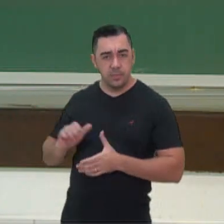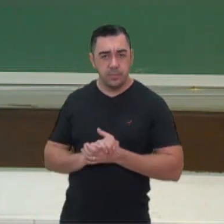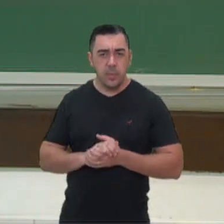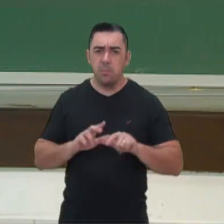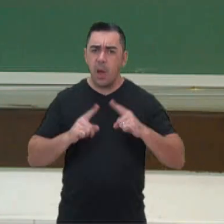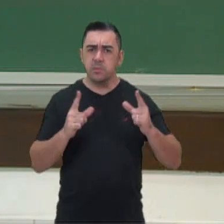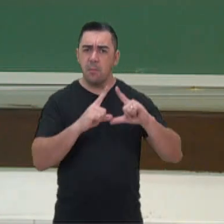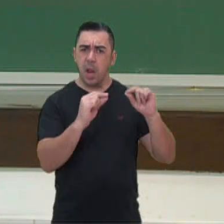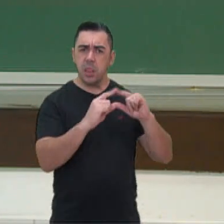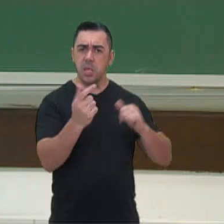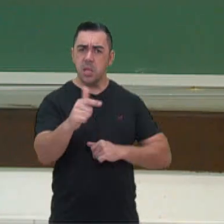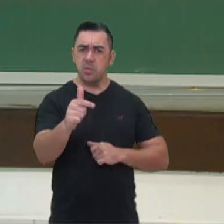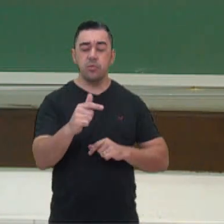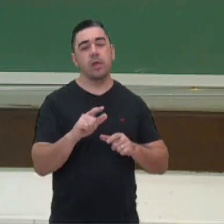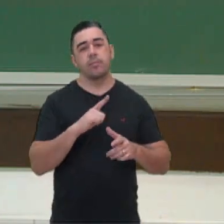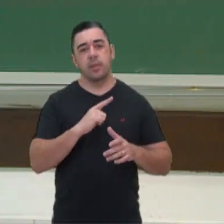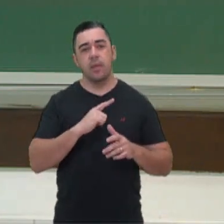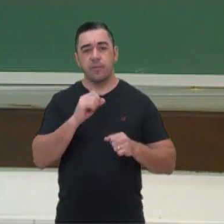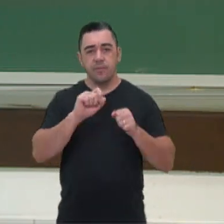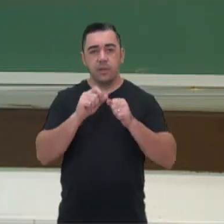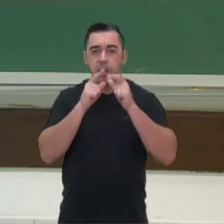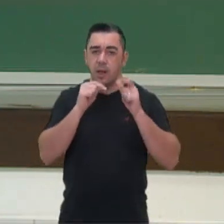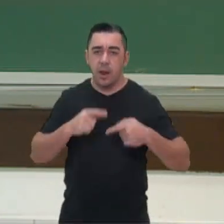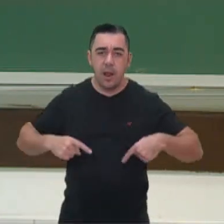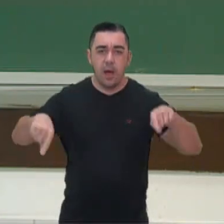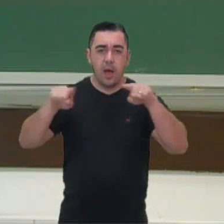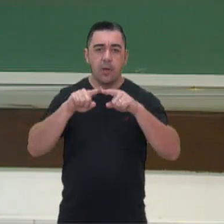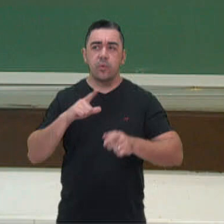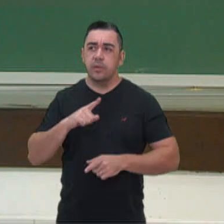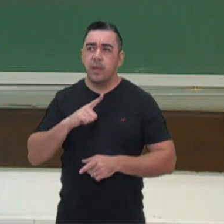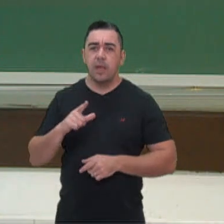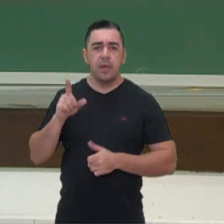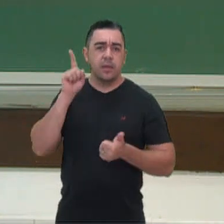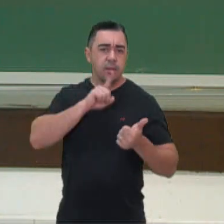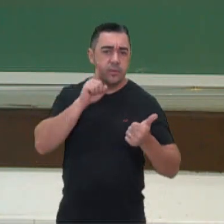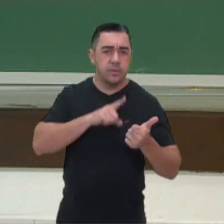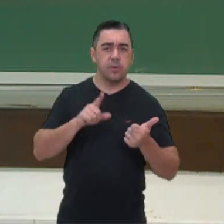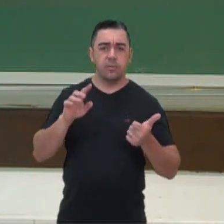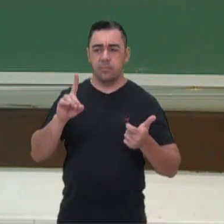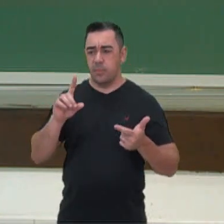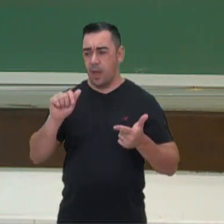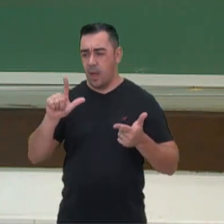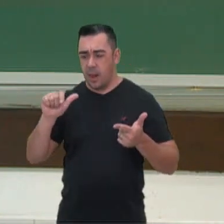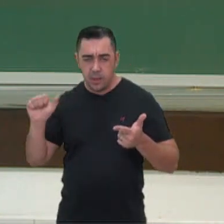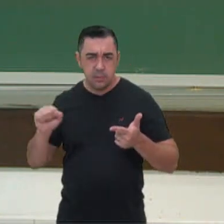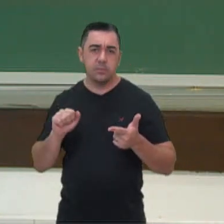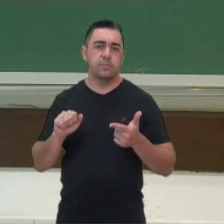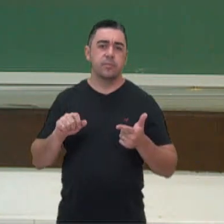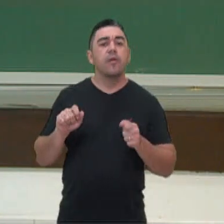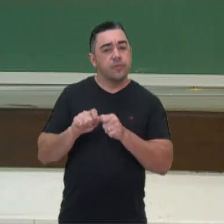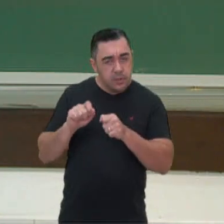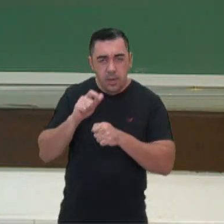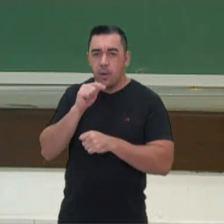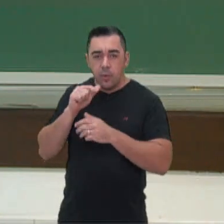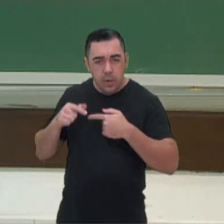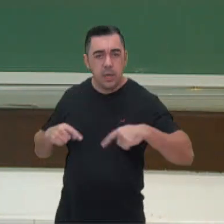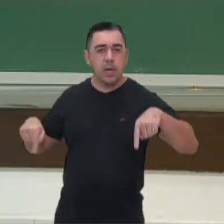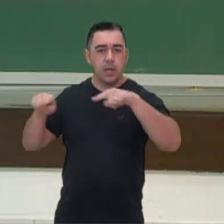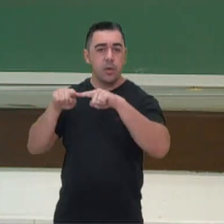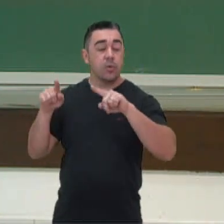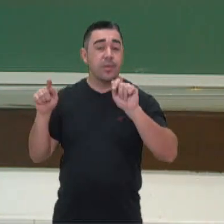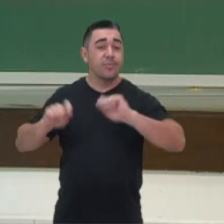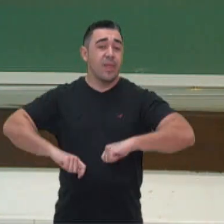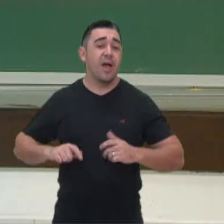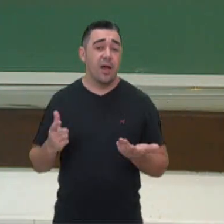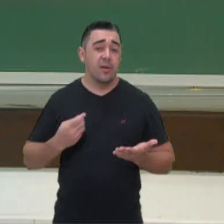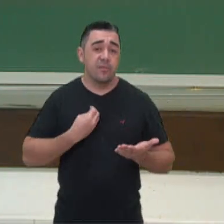grande rio. Construíram um lago. Ah, mas Dallas, nos Estados Unidos, não tinha um grande rio. Construíram um lago. Senão não é